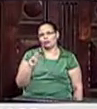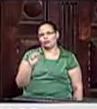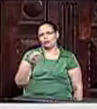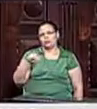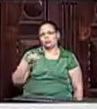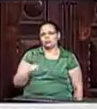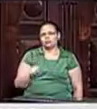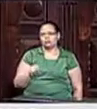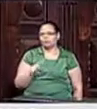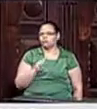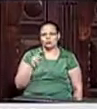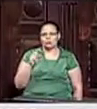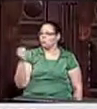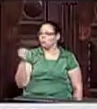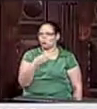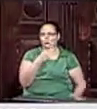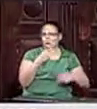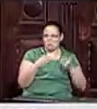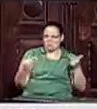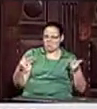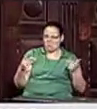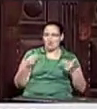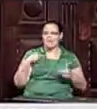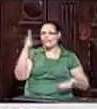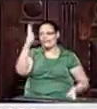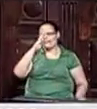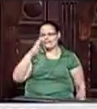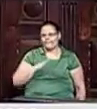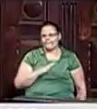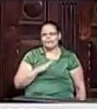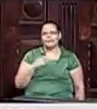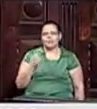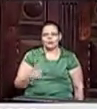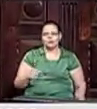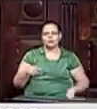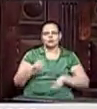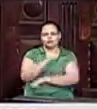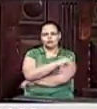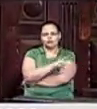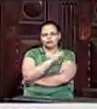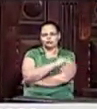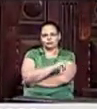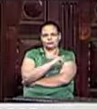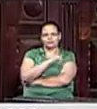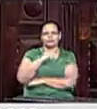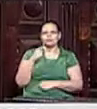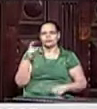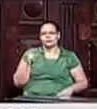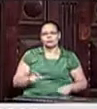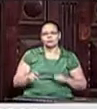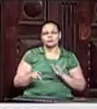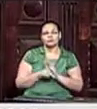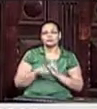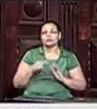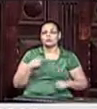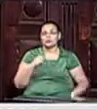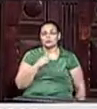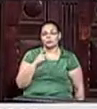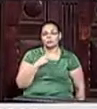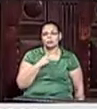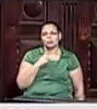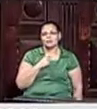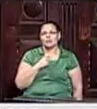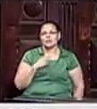a uma enormidade de brasileiros e brasileiras, aqui do Rio de Janeiro e do Brasil afora, que desde